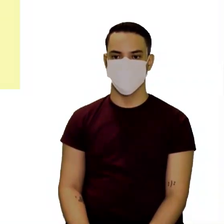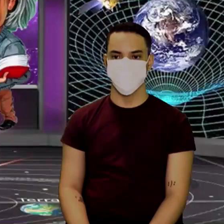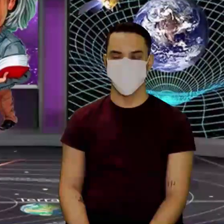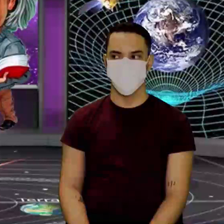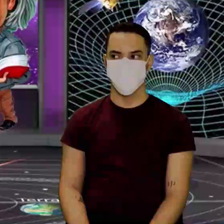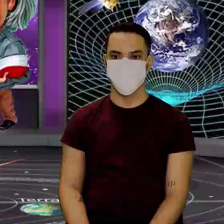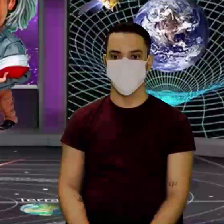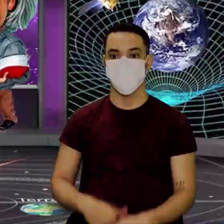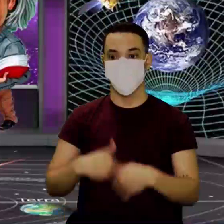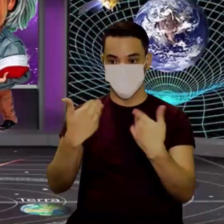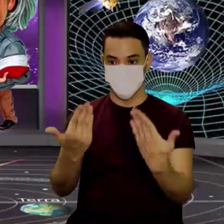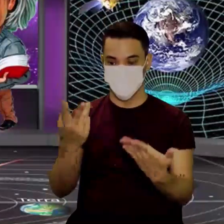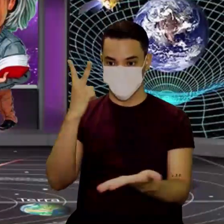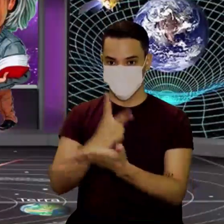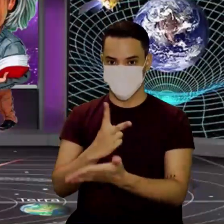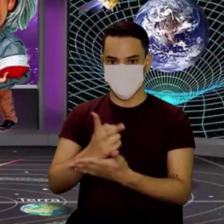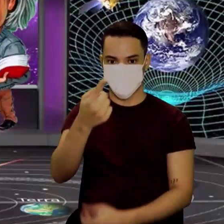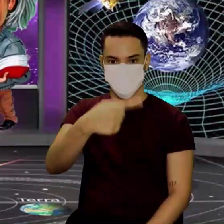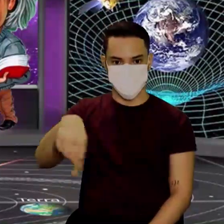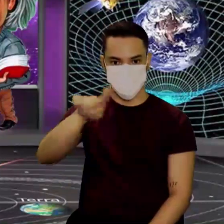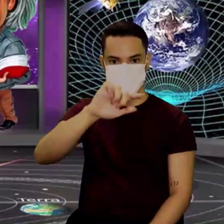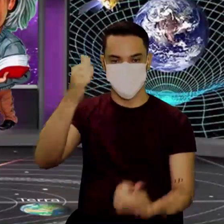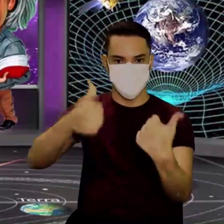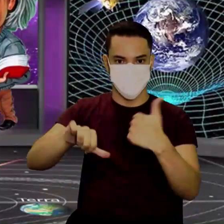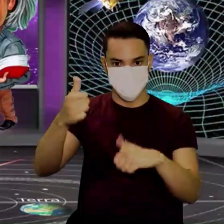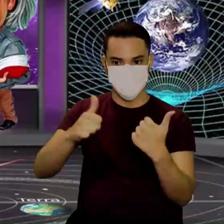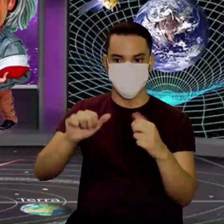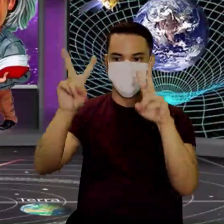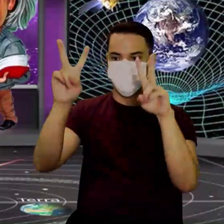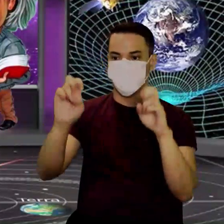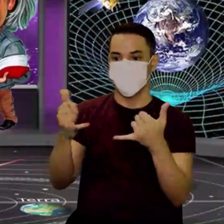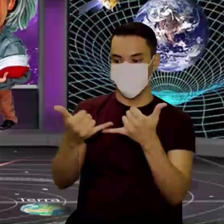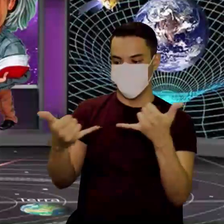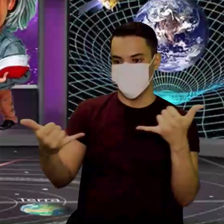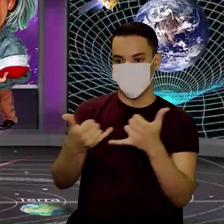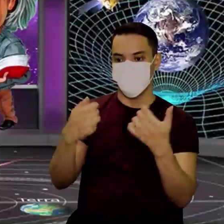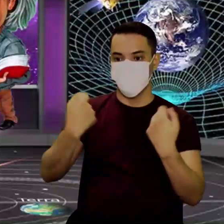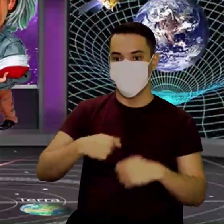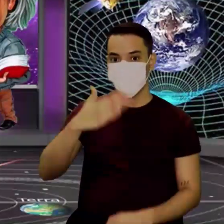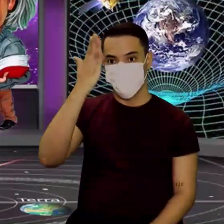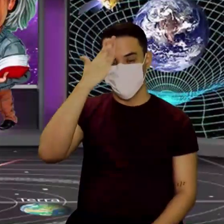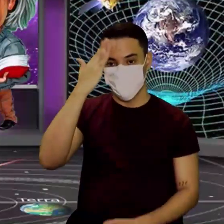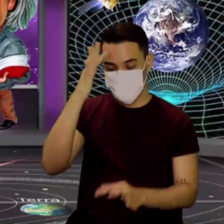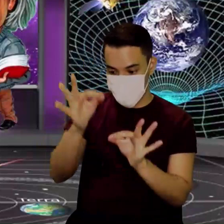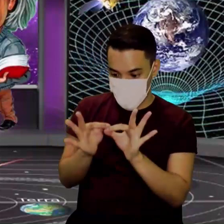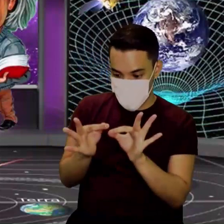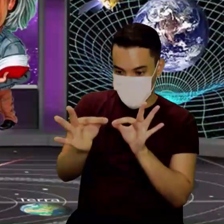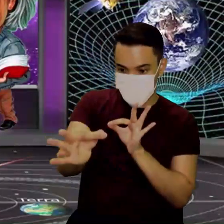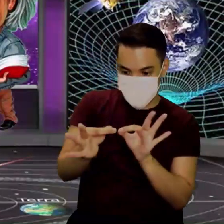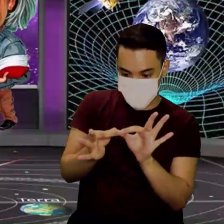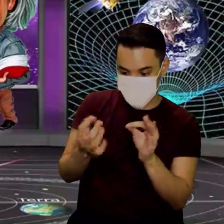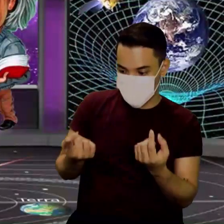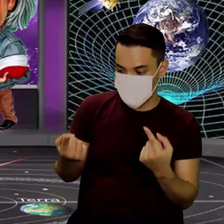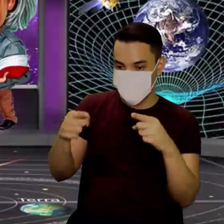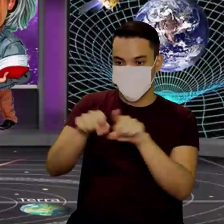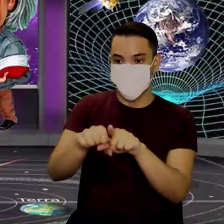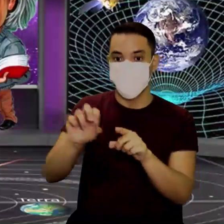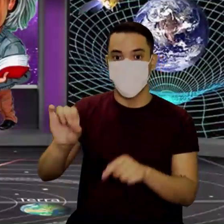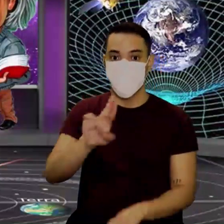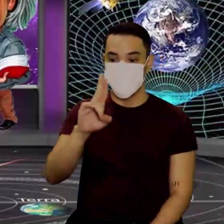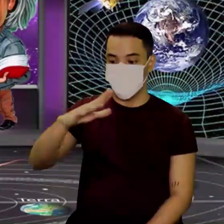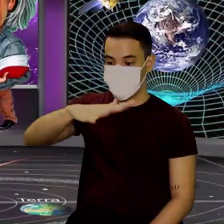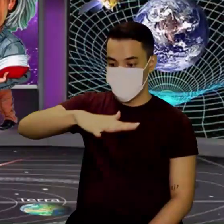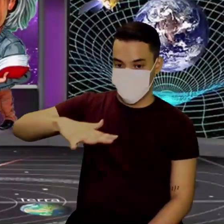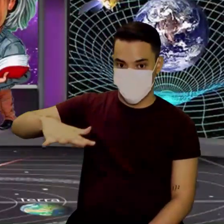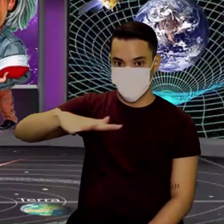Então, pessoal, toda vez que vocês forem analisar uma questão que envolva fio, você tem que analisar se é o comprimento que está sendo constante, se é a área,